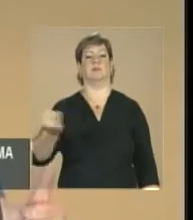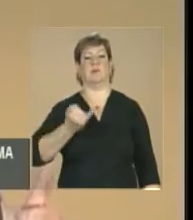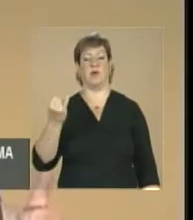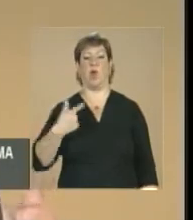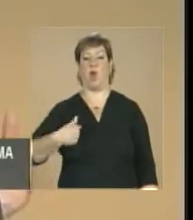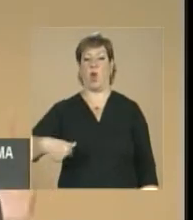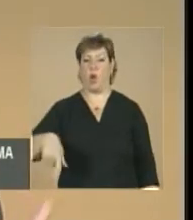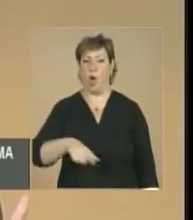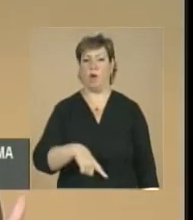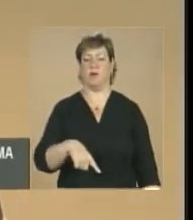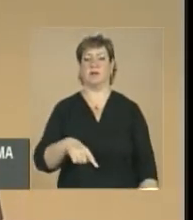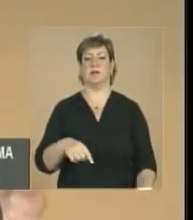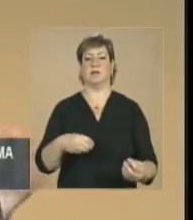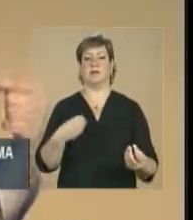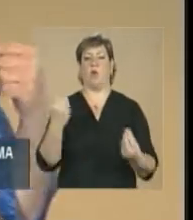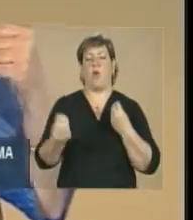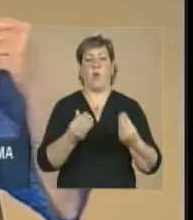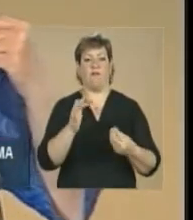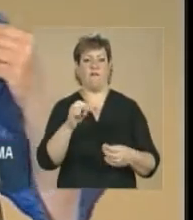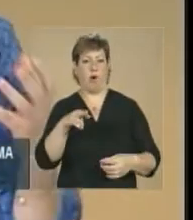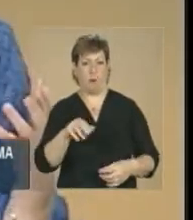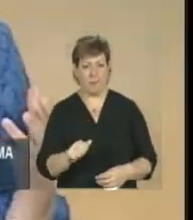que a gente, de forma